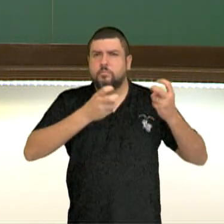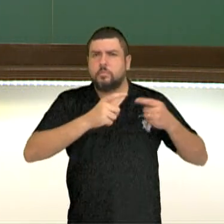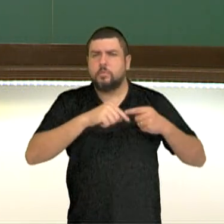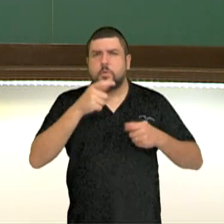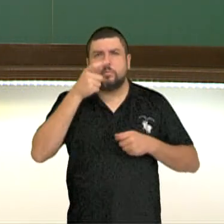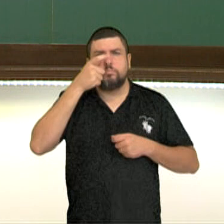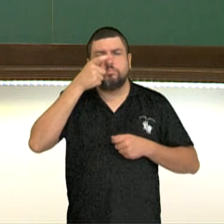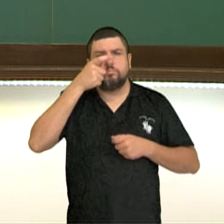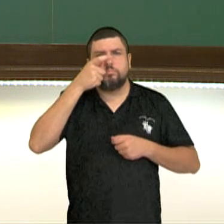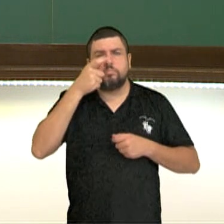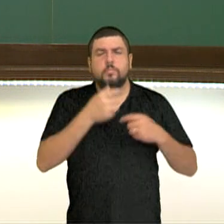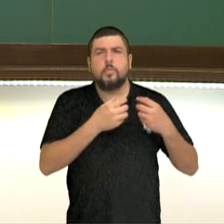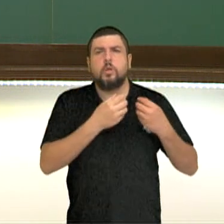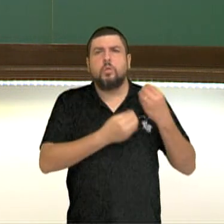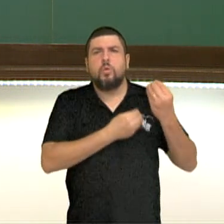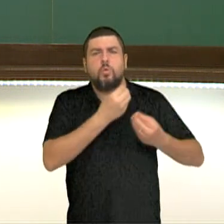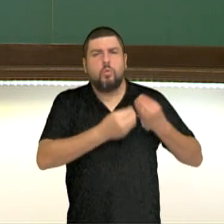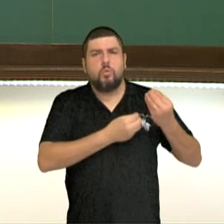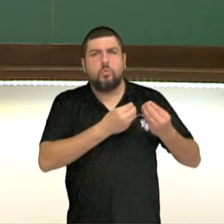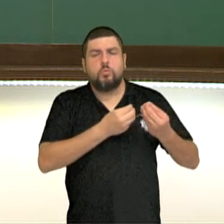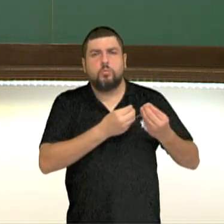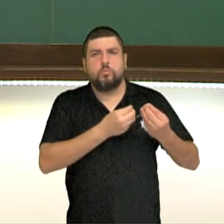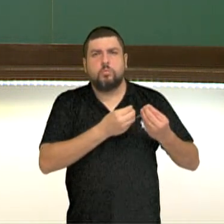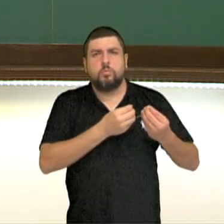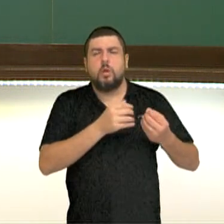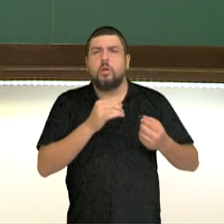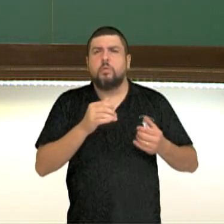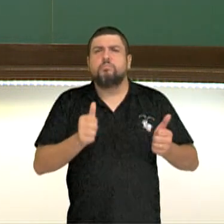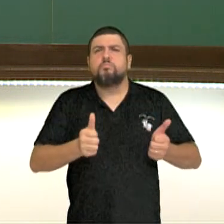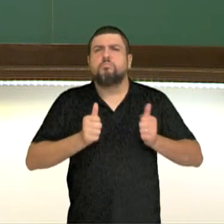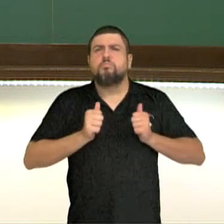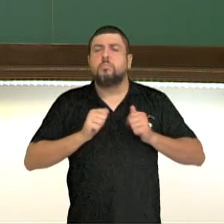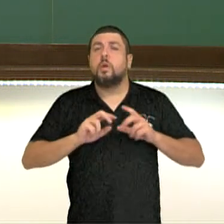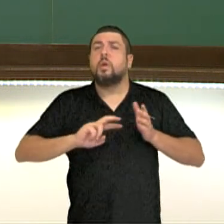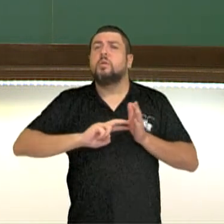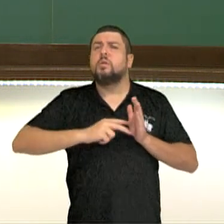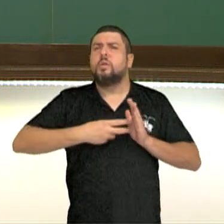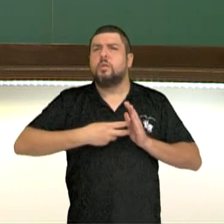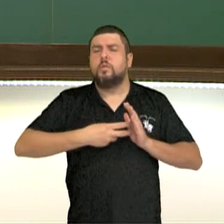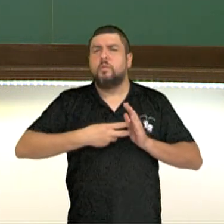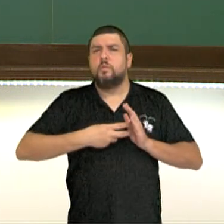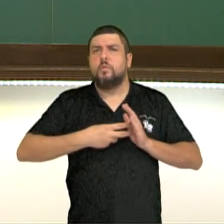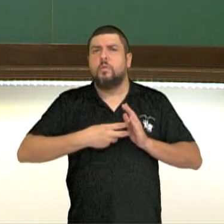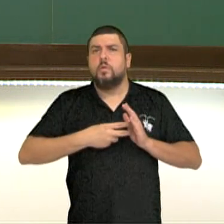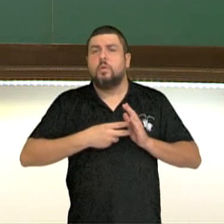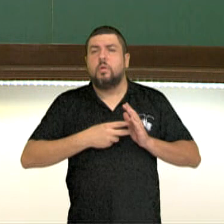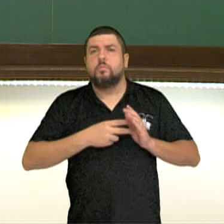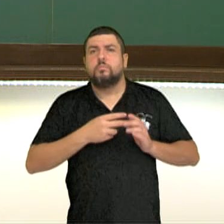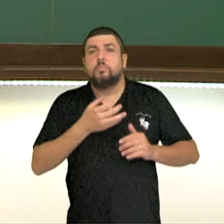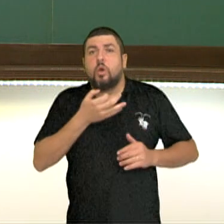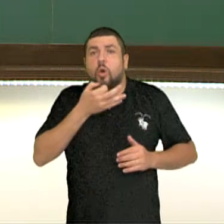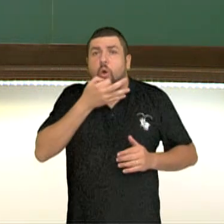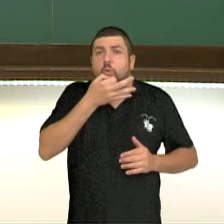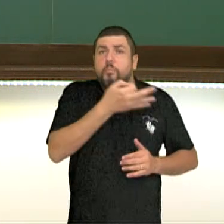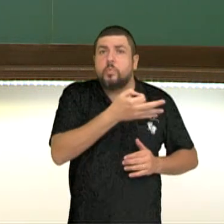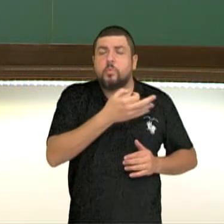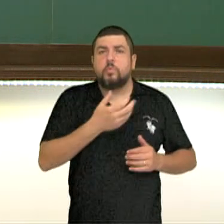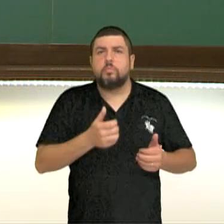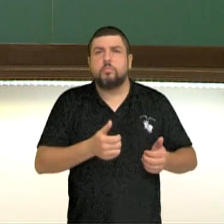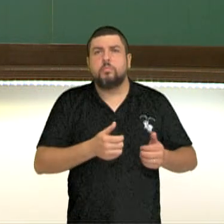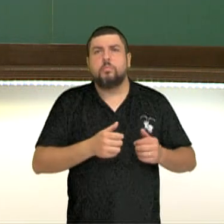quê? É você se abster de paixões, por exemplo. Não tem como você, por exemplo, estudar